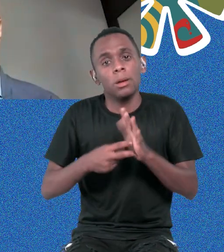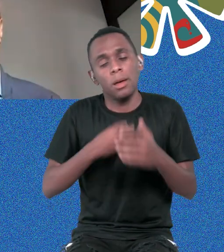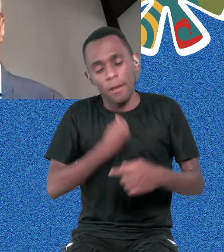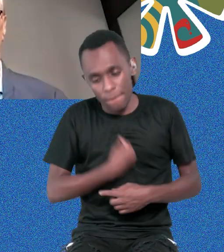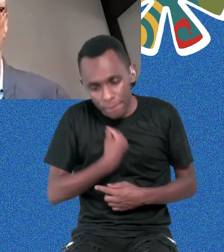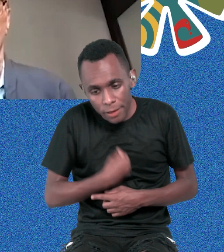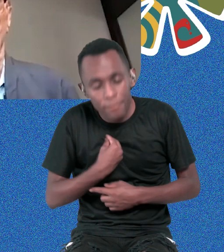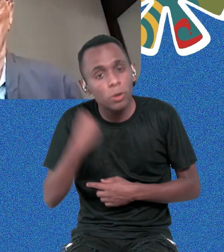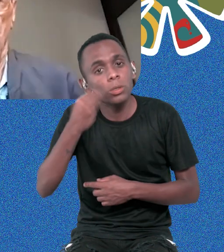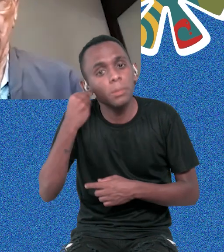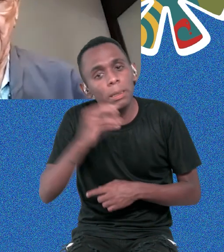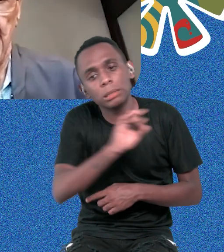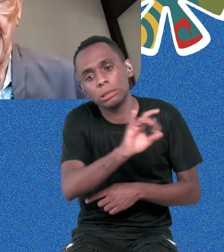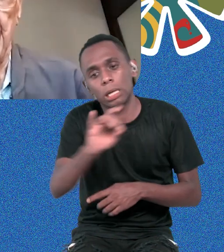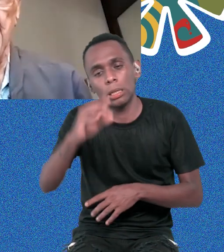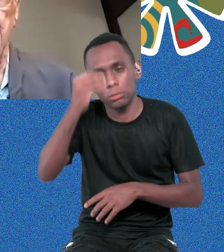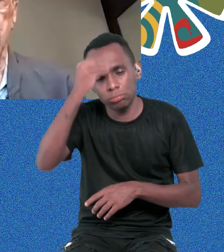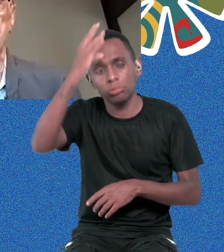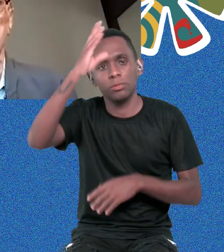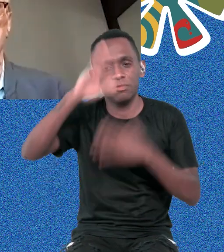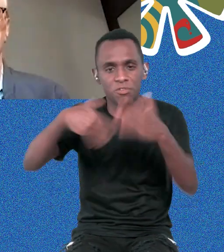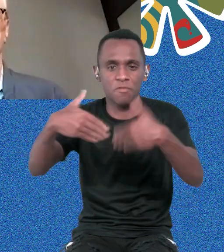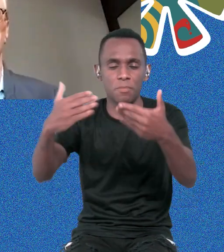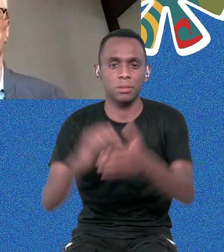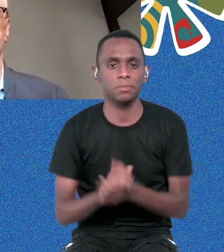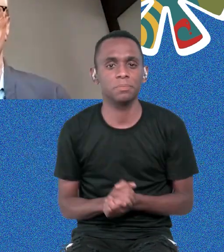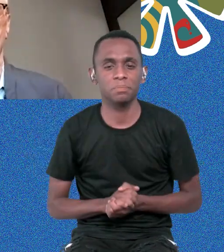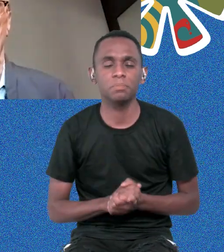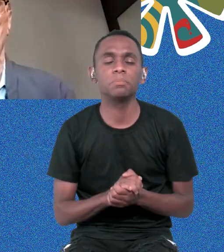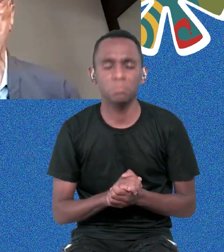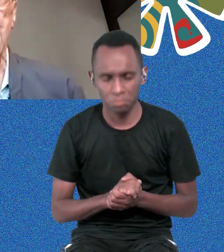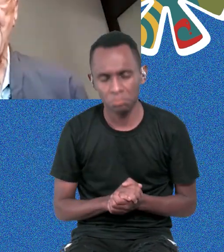conhecimento, né? As suas matrizes formadoras, né?